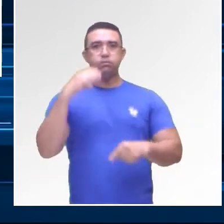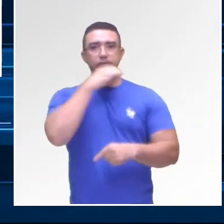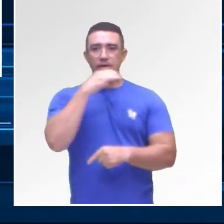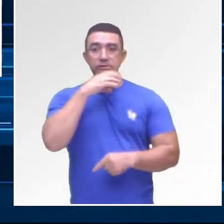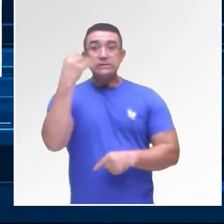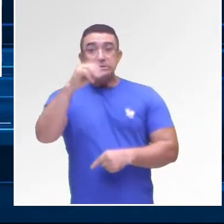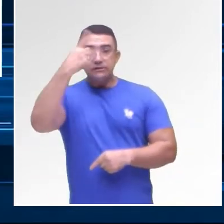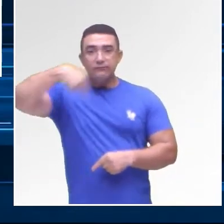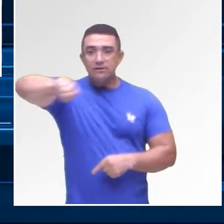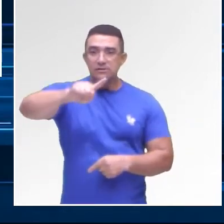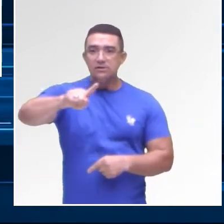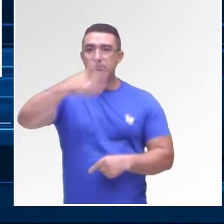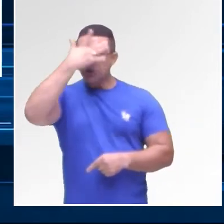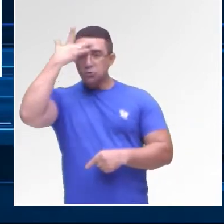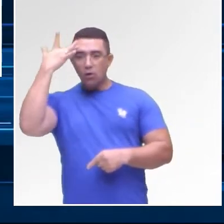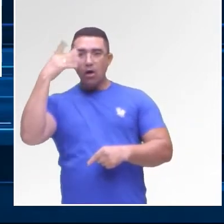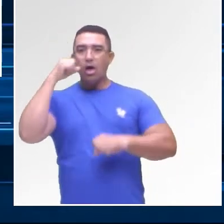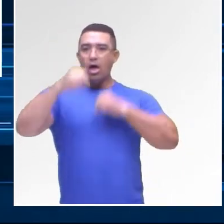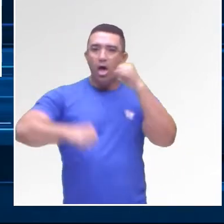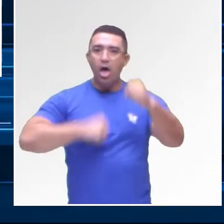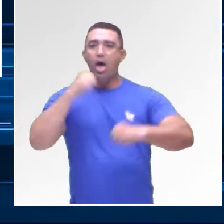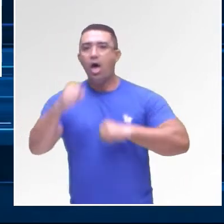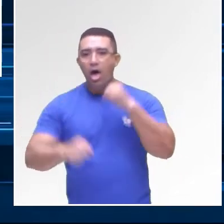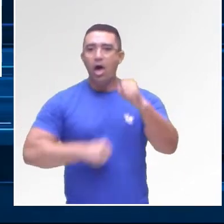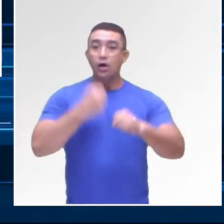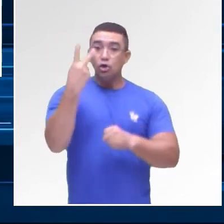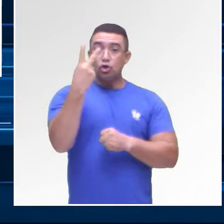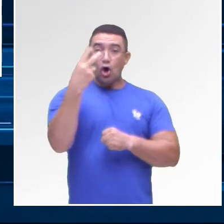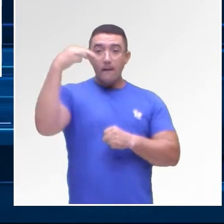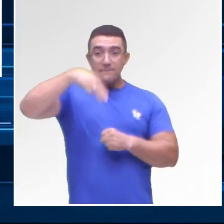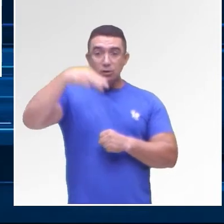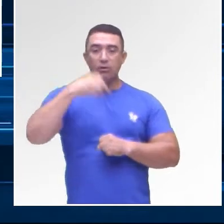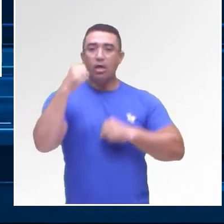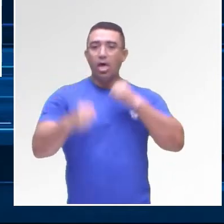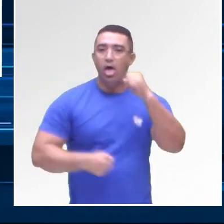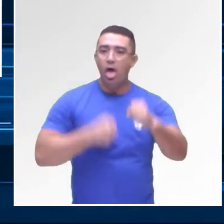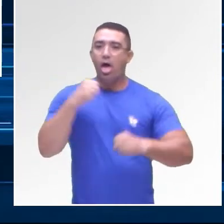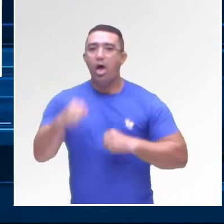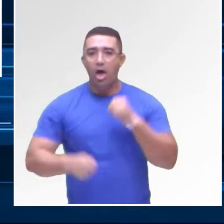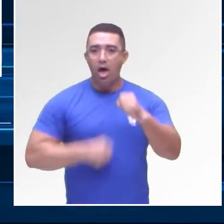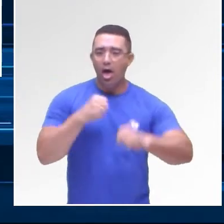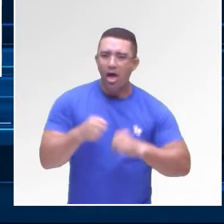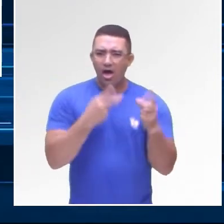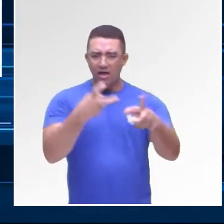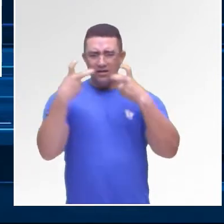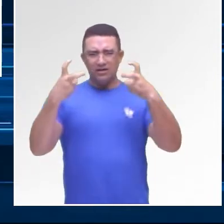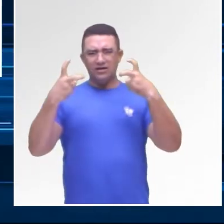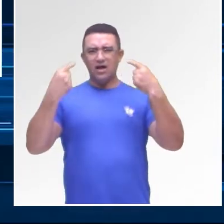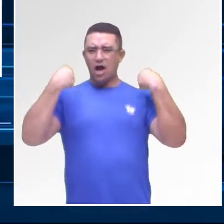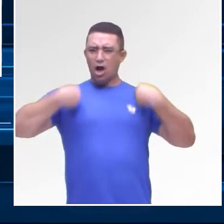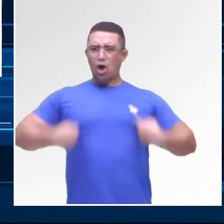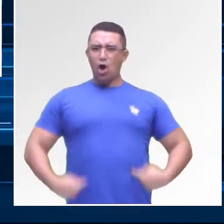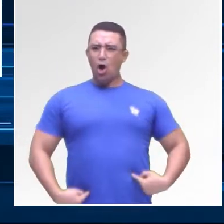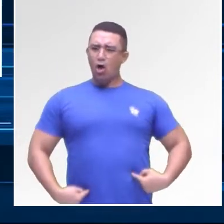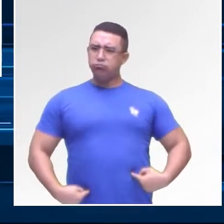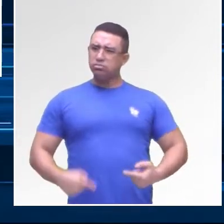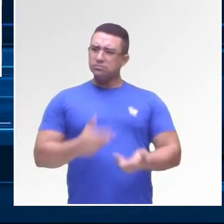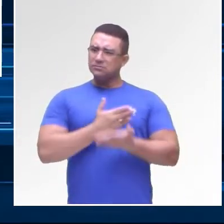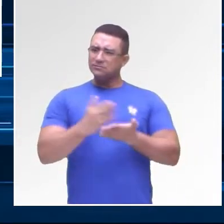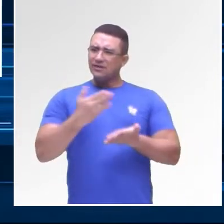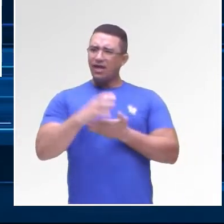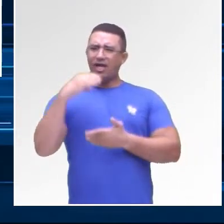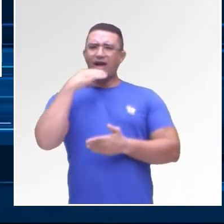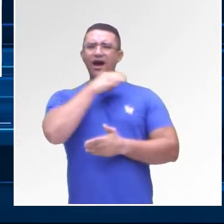uma corrida por um tempo, uns 2 minutinhos, você vai perceber que o seu corpo vai começar a esquentar.